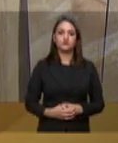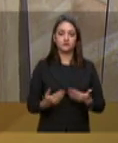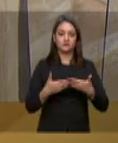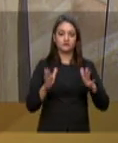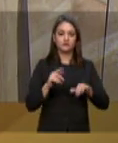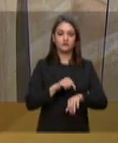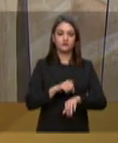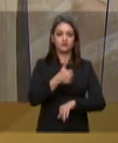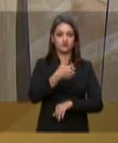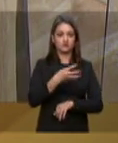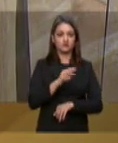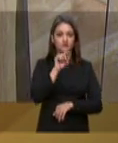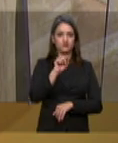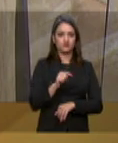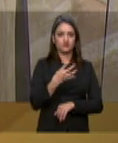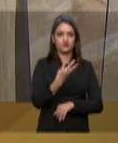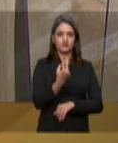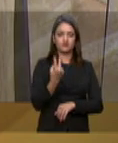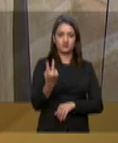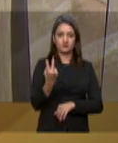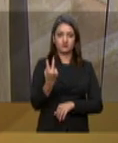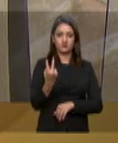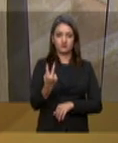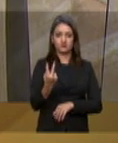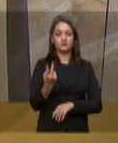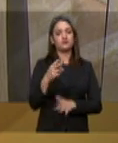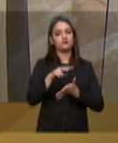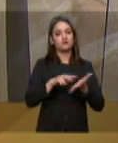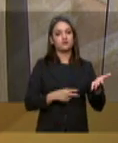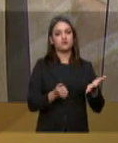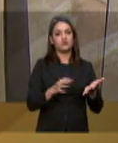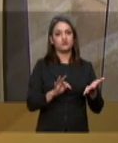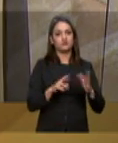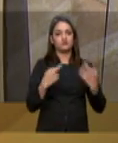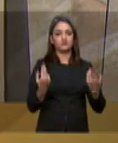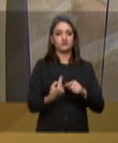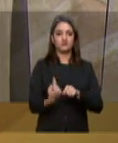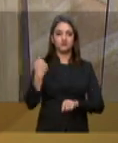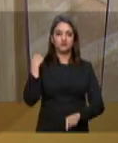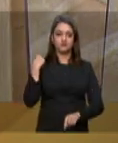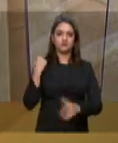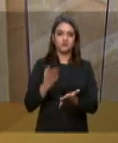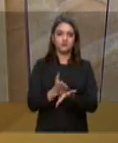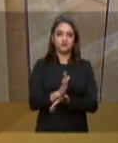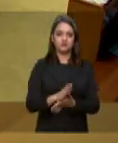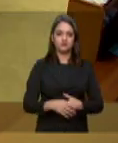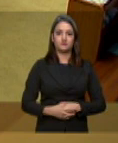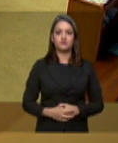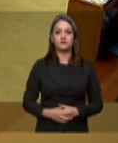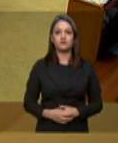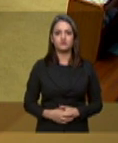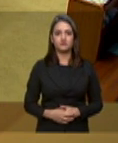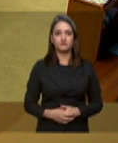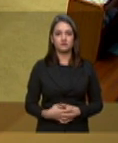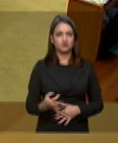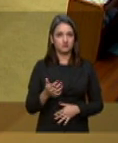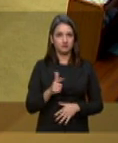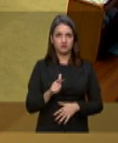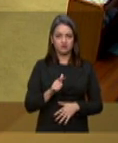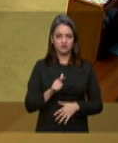fundo, parede de mármore clara. 42 minutos, sendo lida e aprovada a ata da sessão anterior. Não